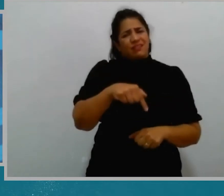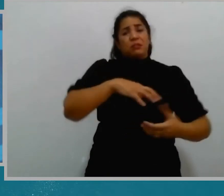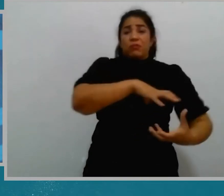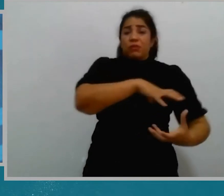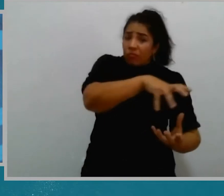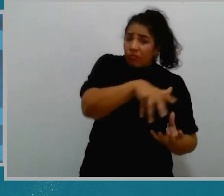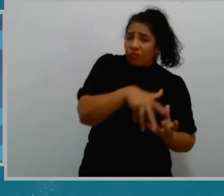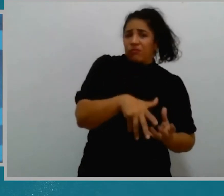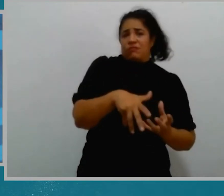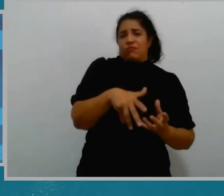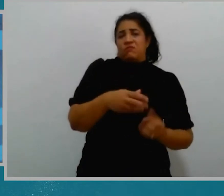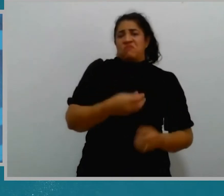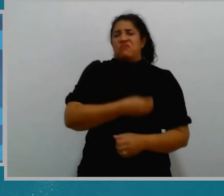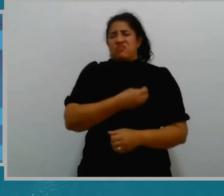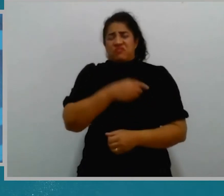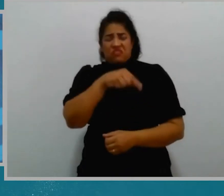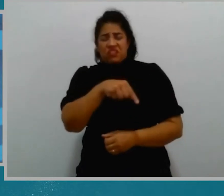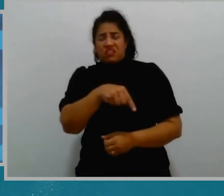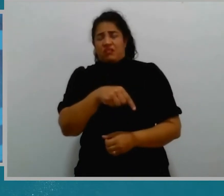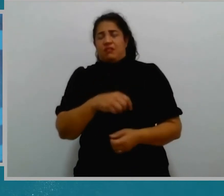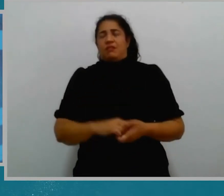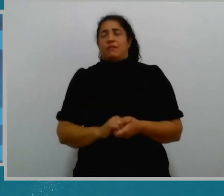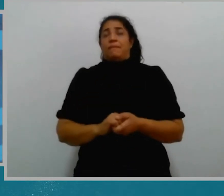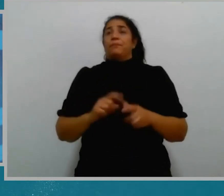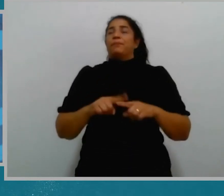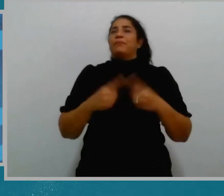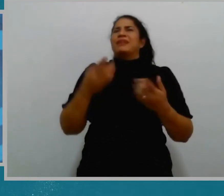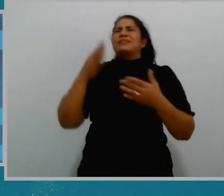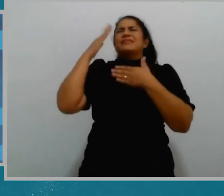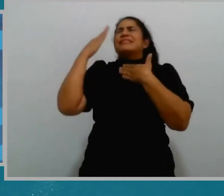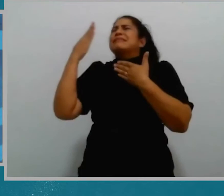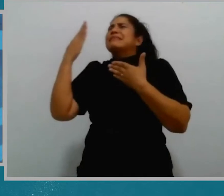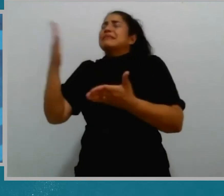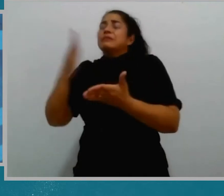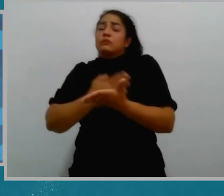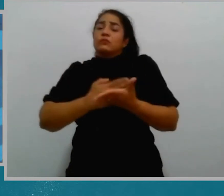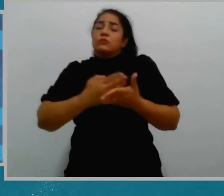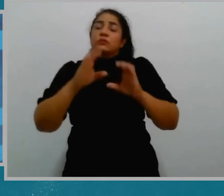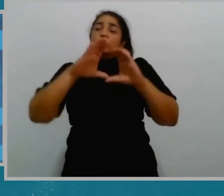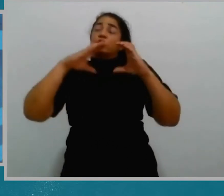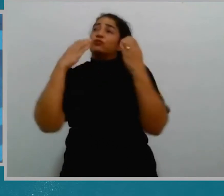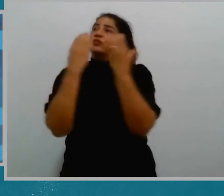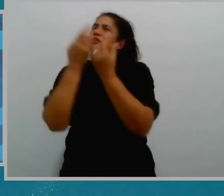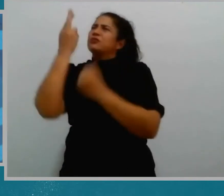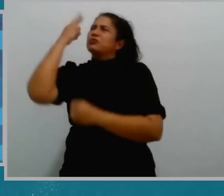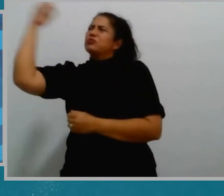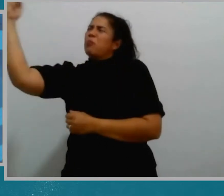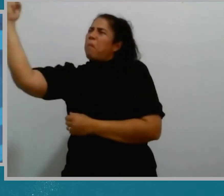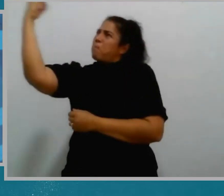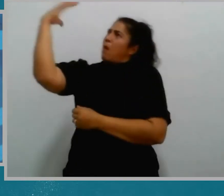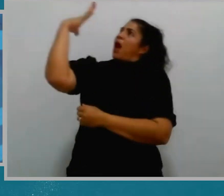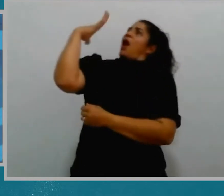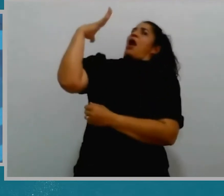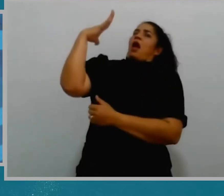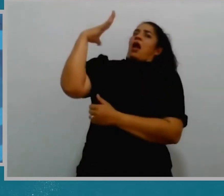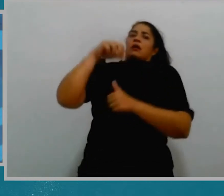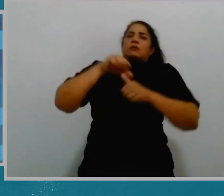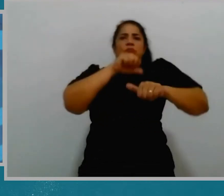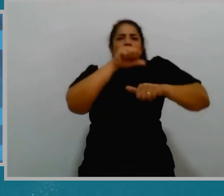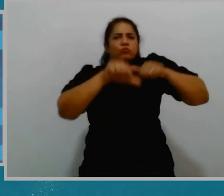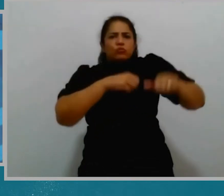Graças a Deus que no início dessa conferência, dessa semana, o Senhor nos deu essa luz. E essa luz mudou a nossa vida. E mudou a